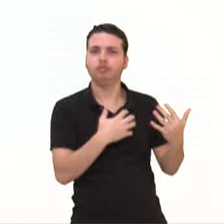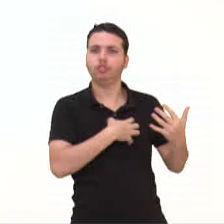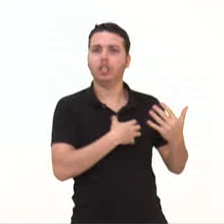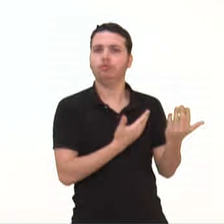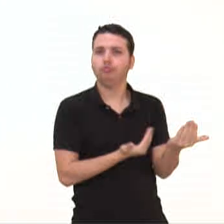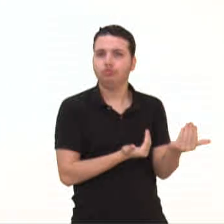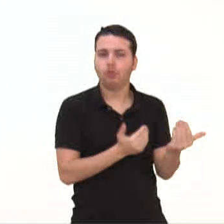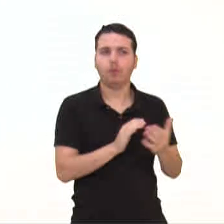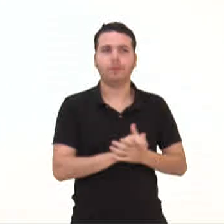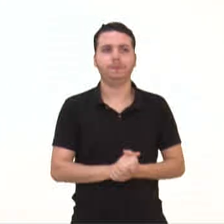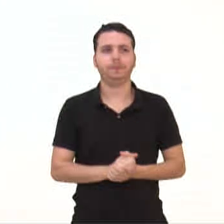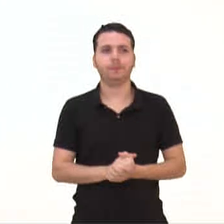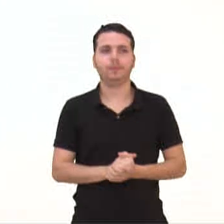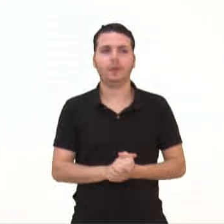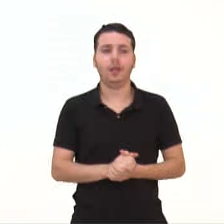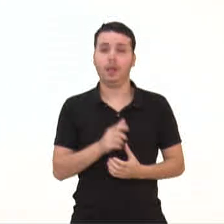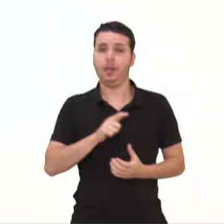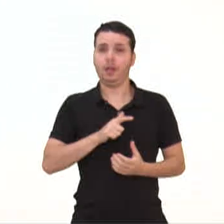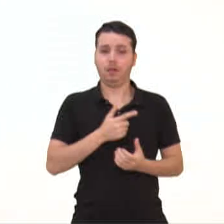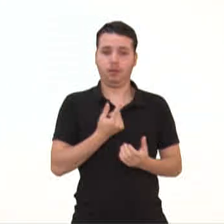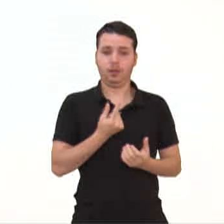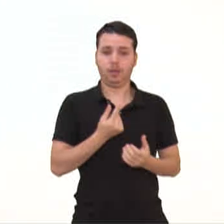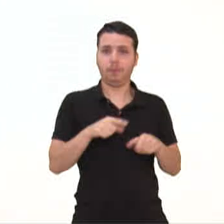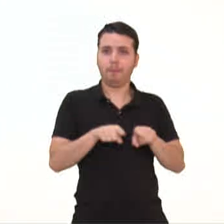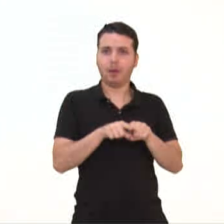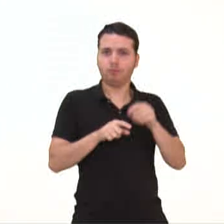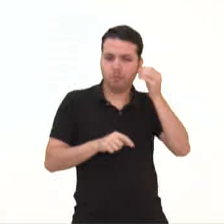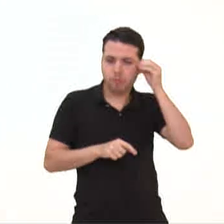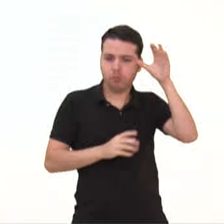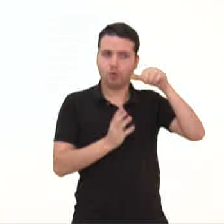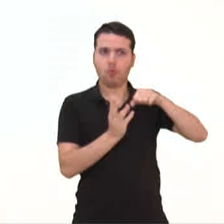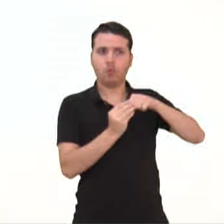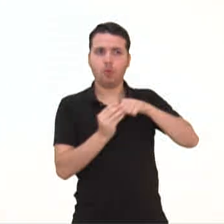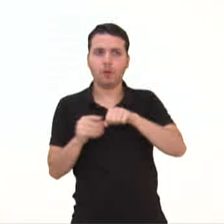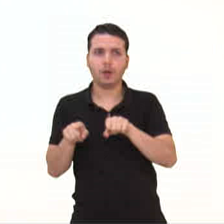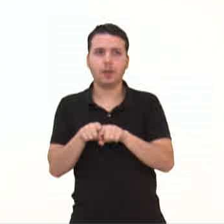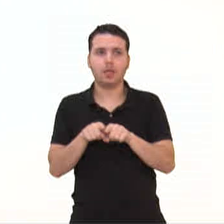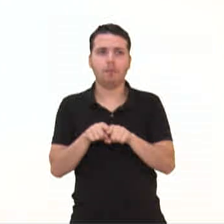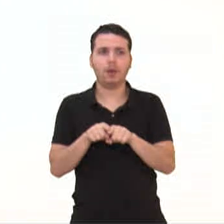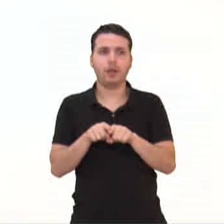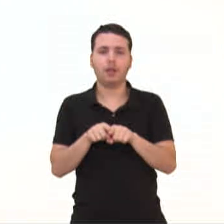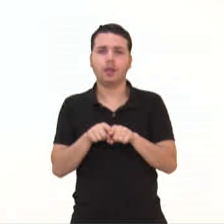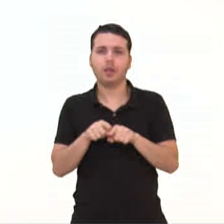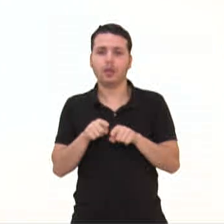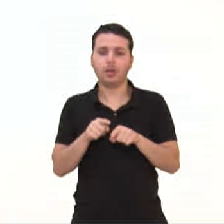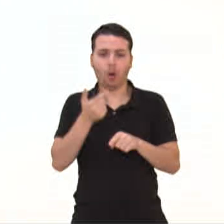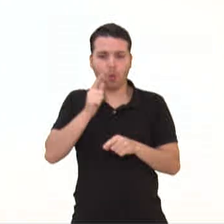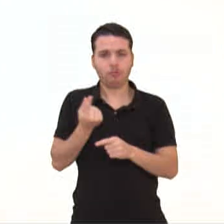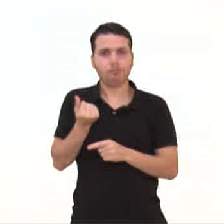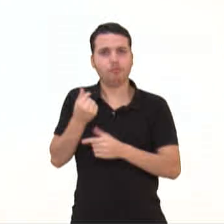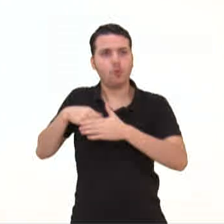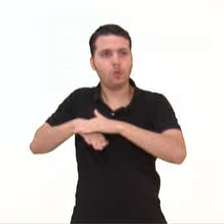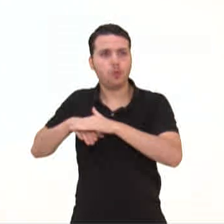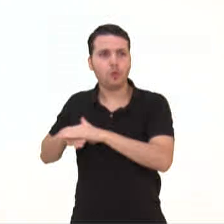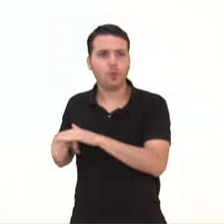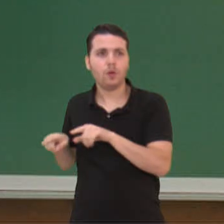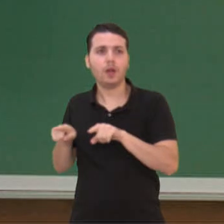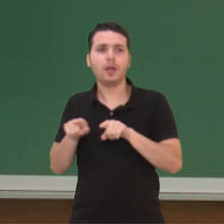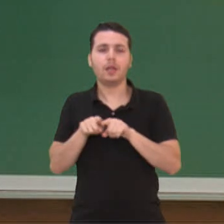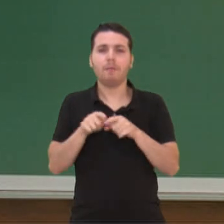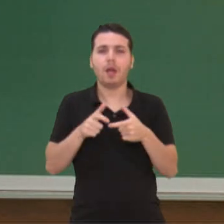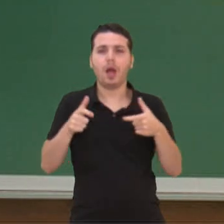marcada pelo sistema neoliberal, avanço da globalização e do imperialismo, aumento das transações comerciais. Então